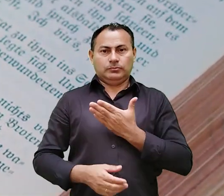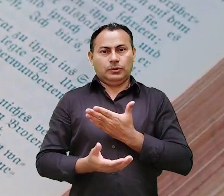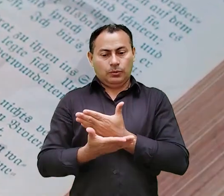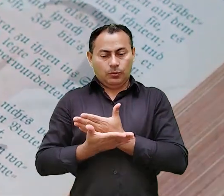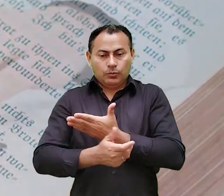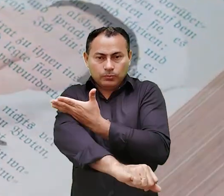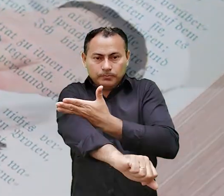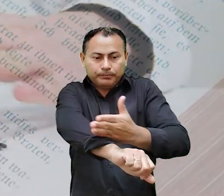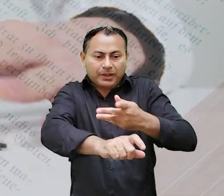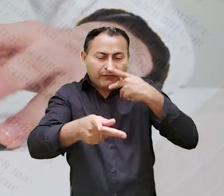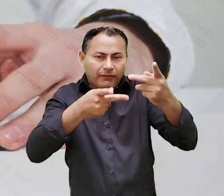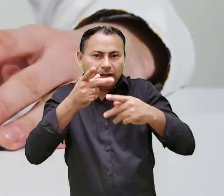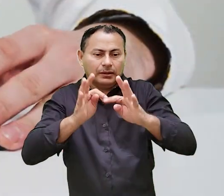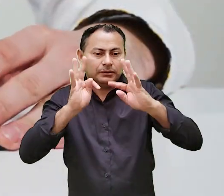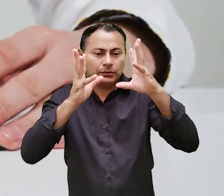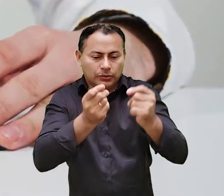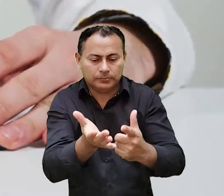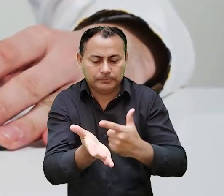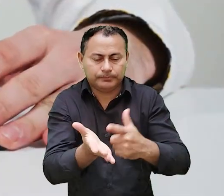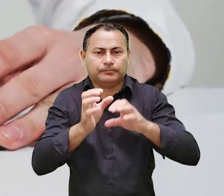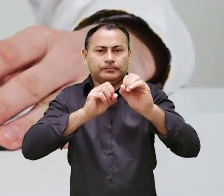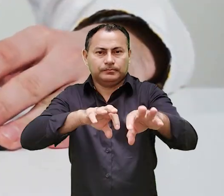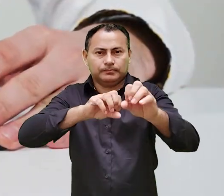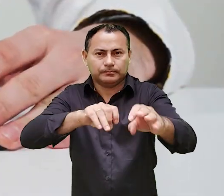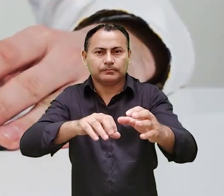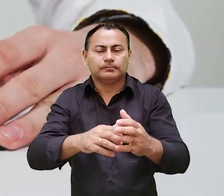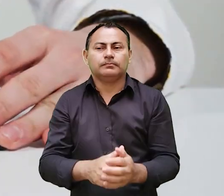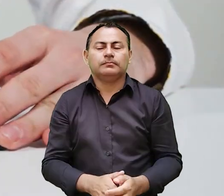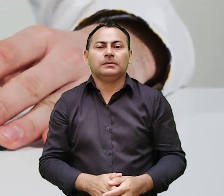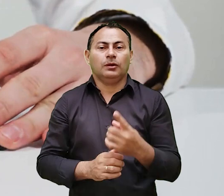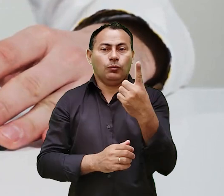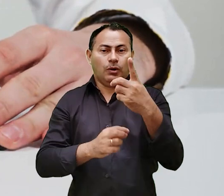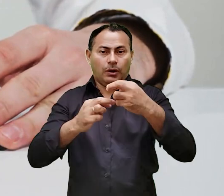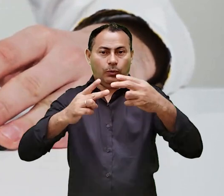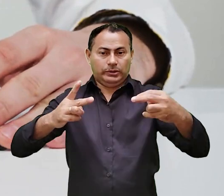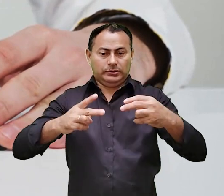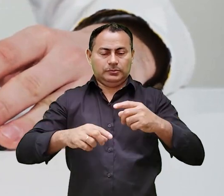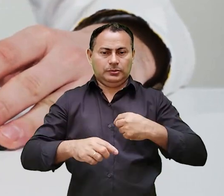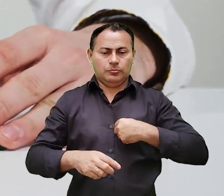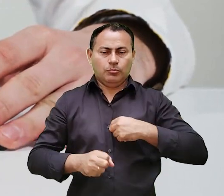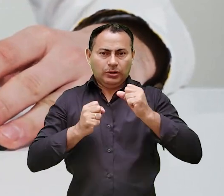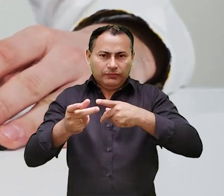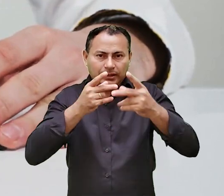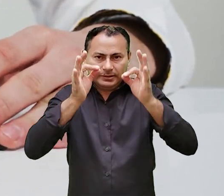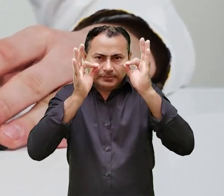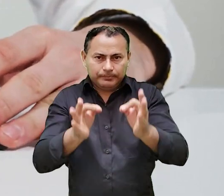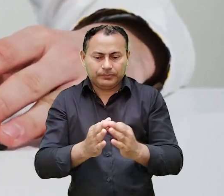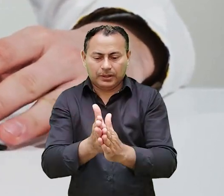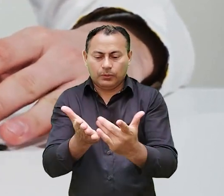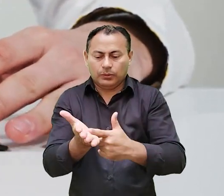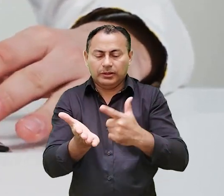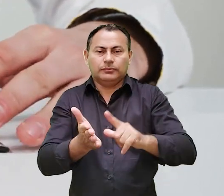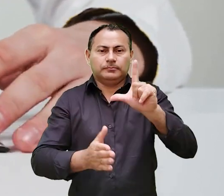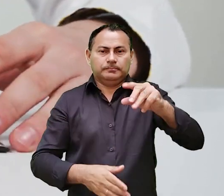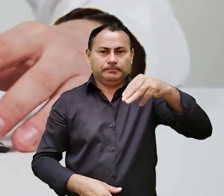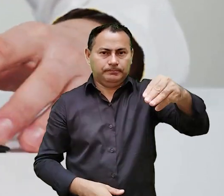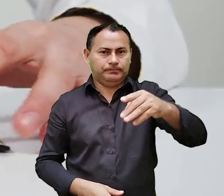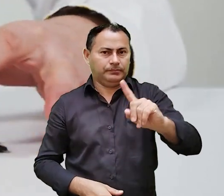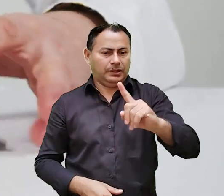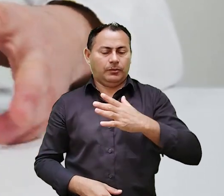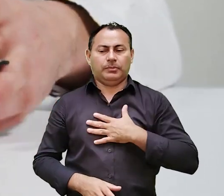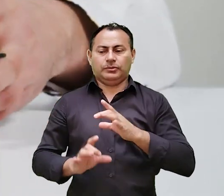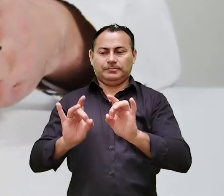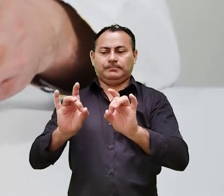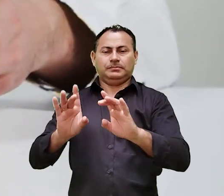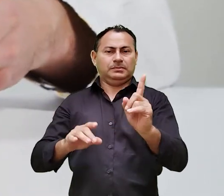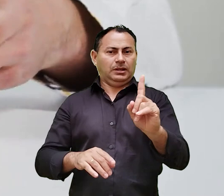o hábito de falar isso para todo livro que ensina. Uma coisa posso dizer com certeza: o livro de Lamentações